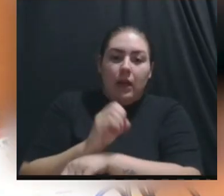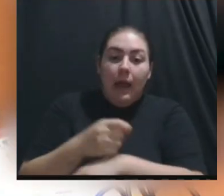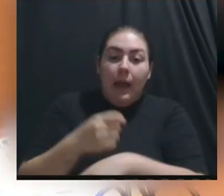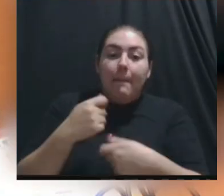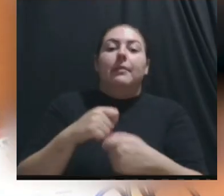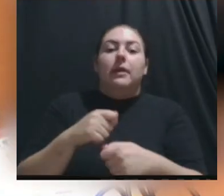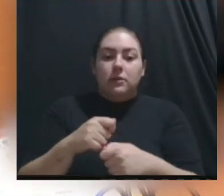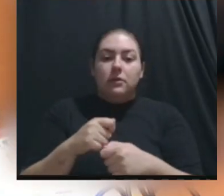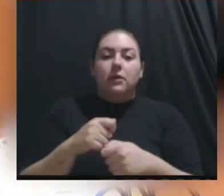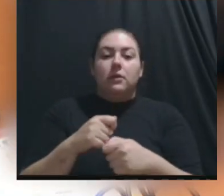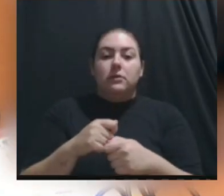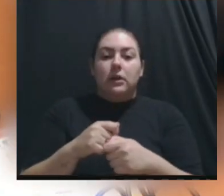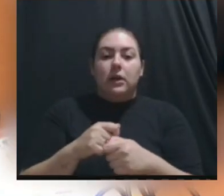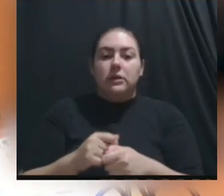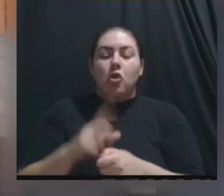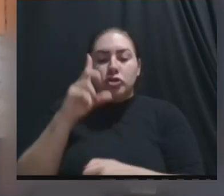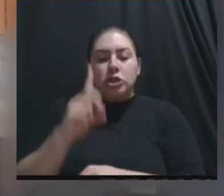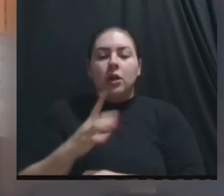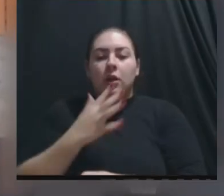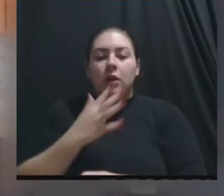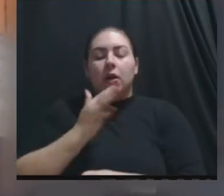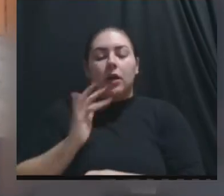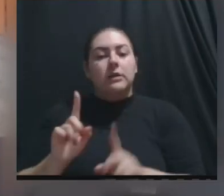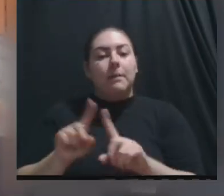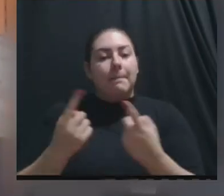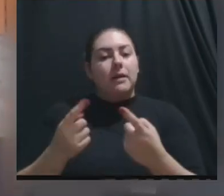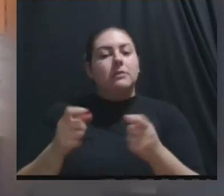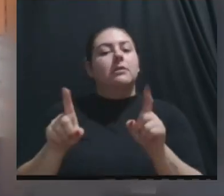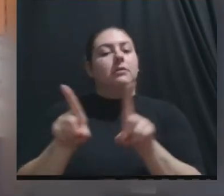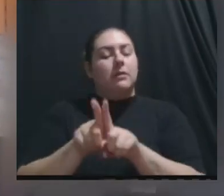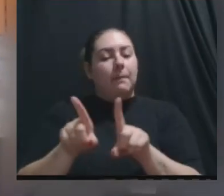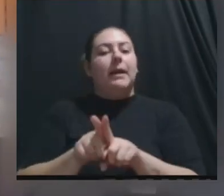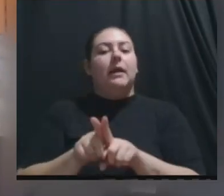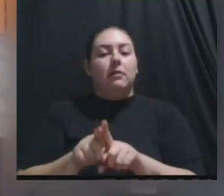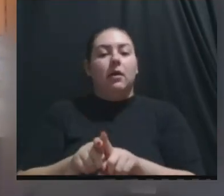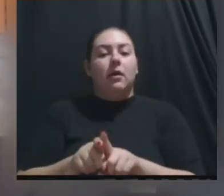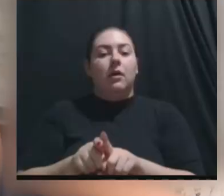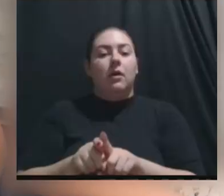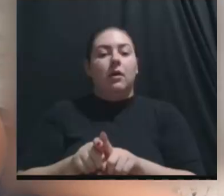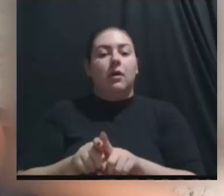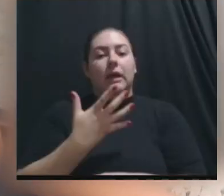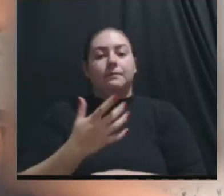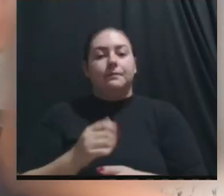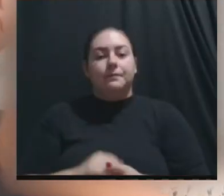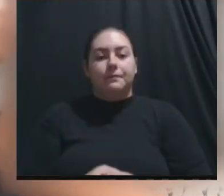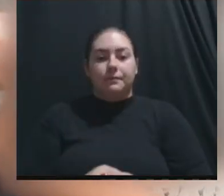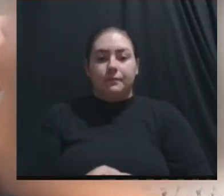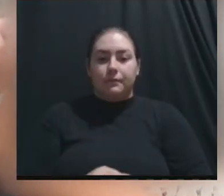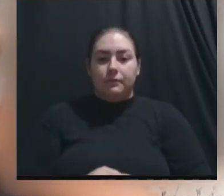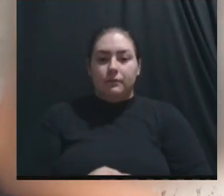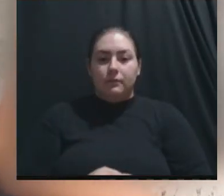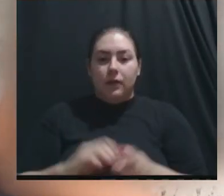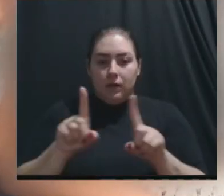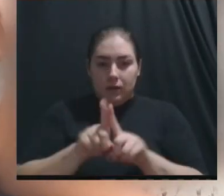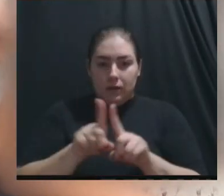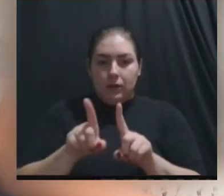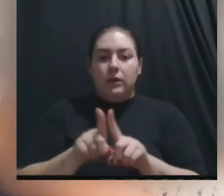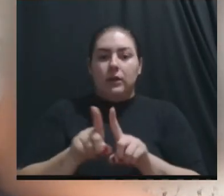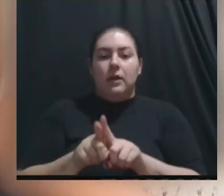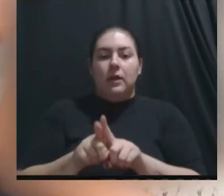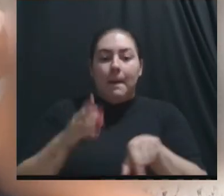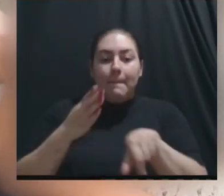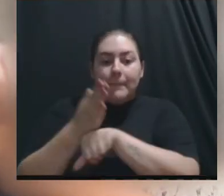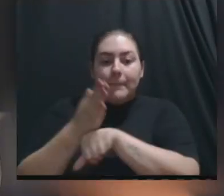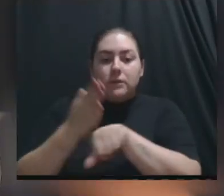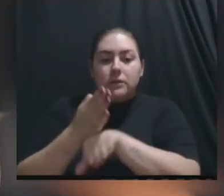na escola, mas tem que garantir esse direito com qualidade. Além dos convidados, o encontro também abriu espaço para a participação do público presente, que